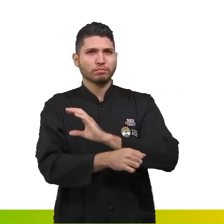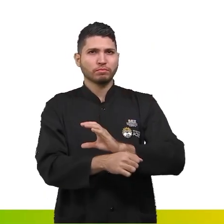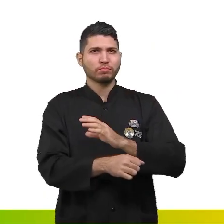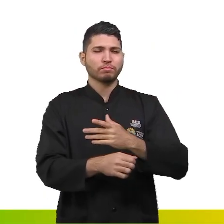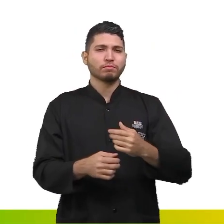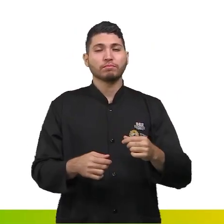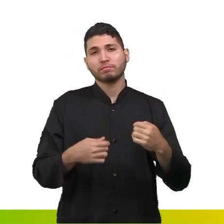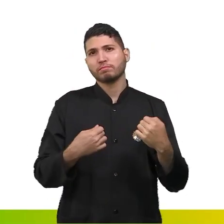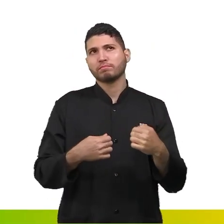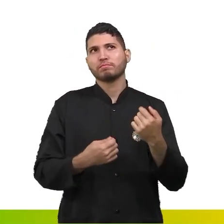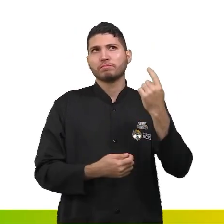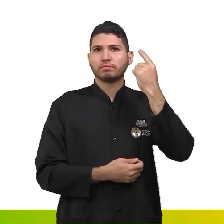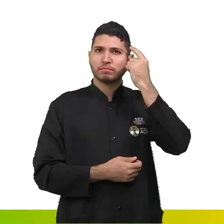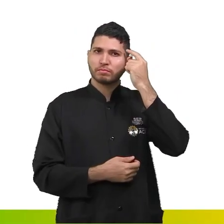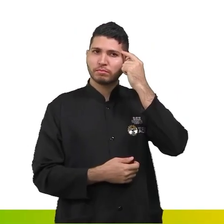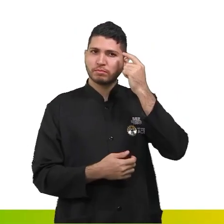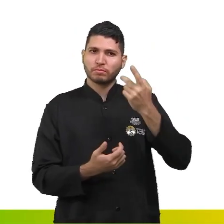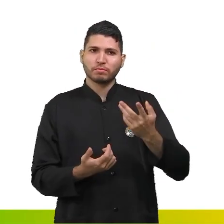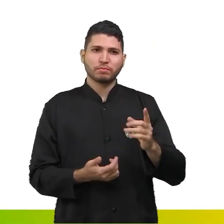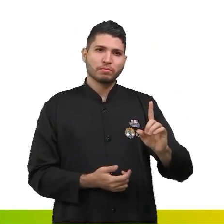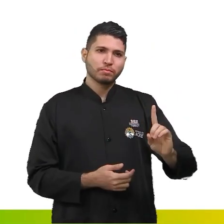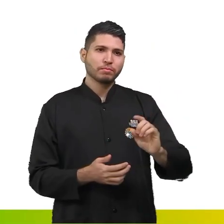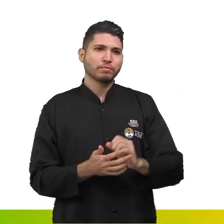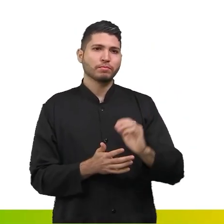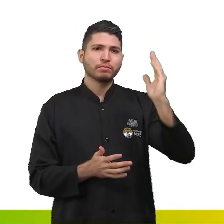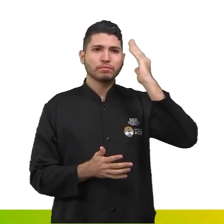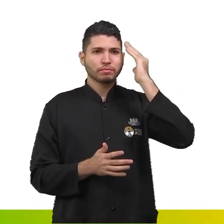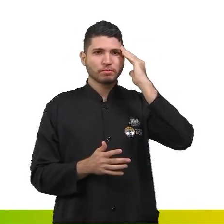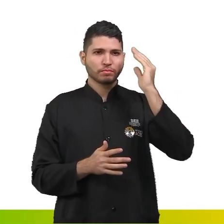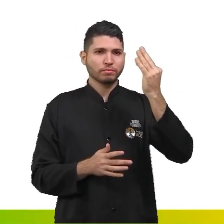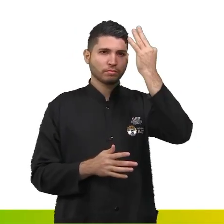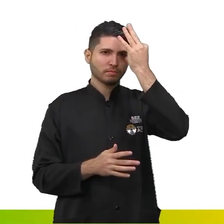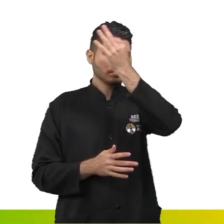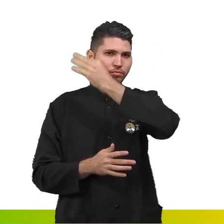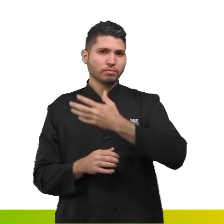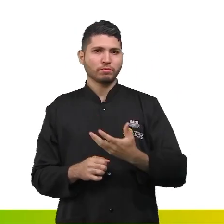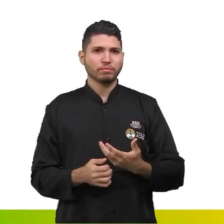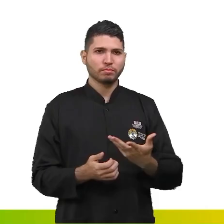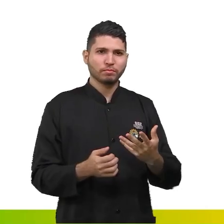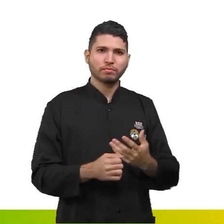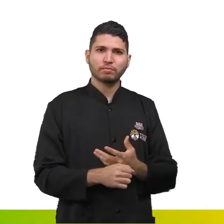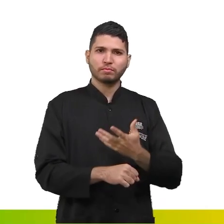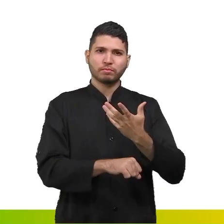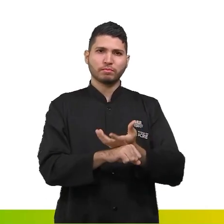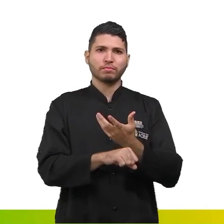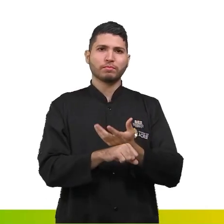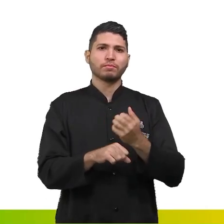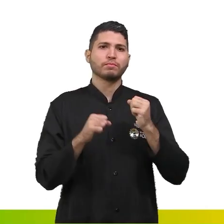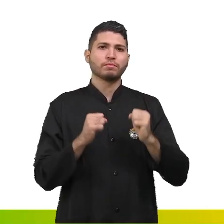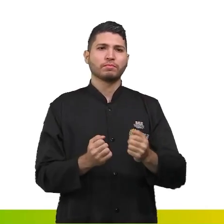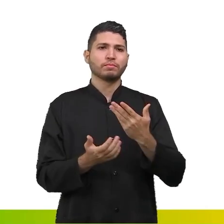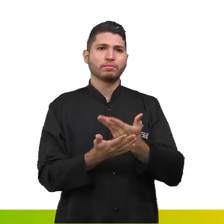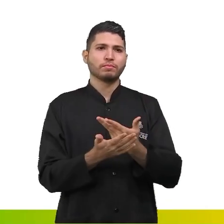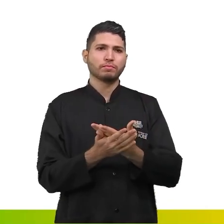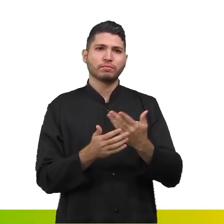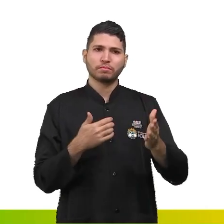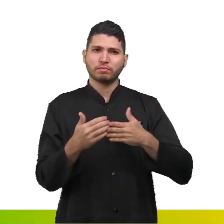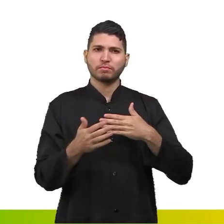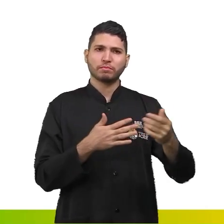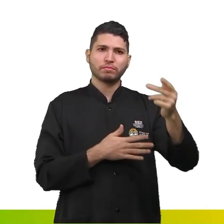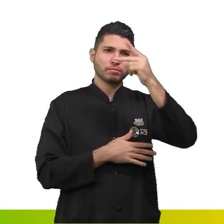Letra D. A compreensão de que a filosofia é uma disciplina que pode ser estudada por qualquer